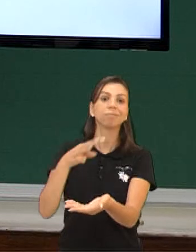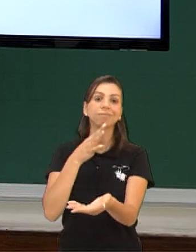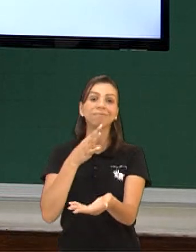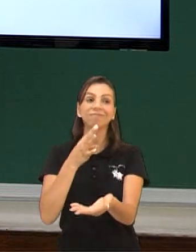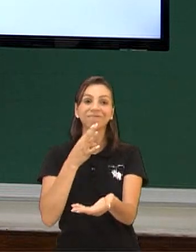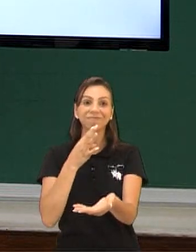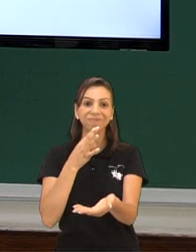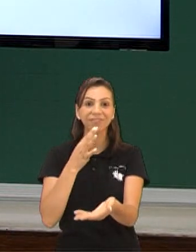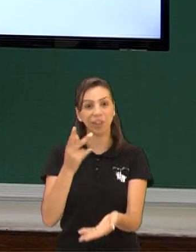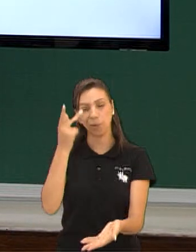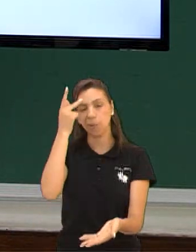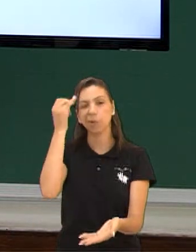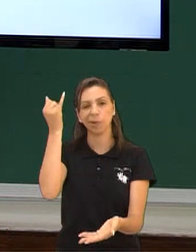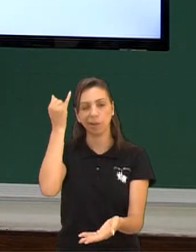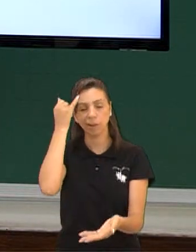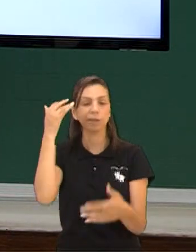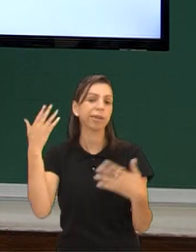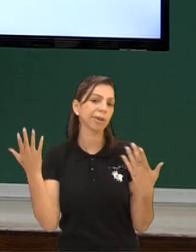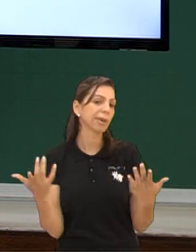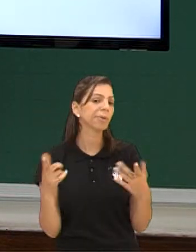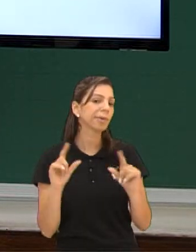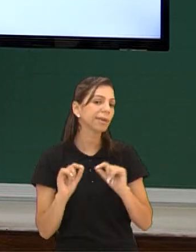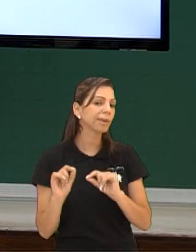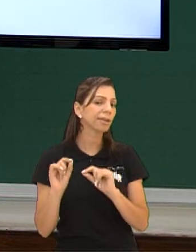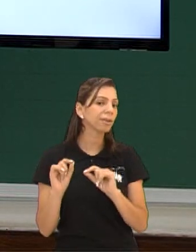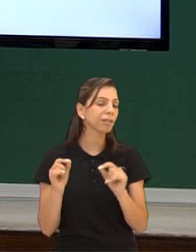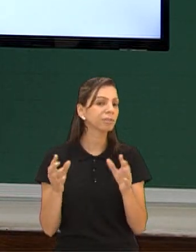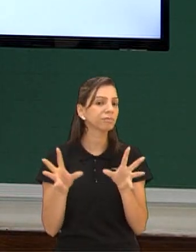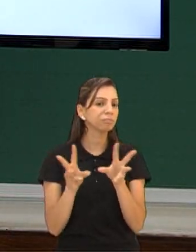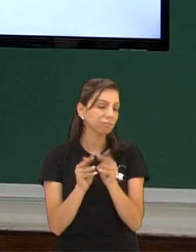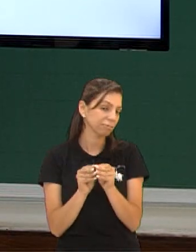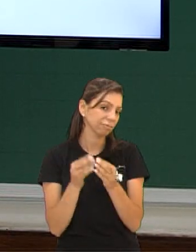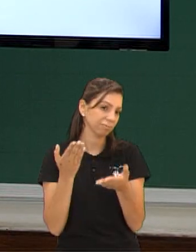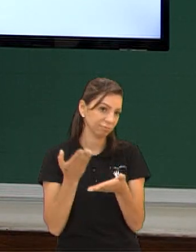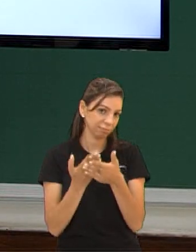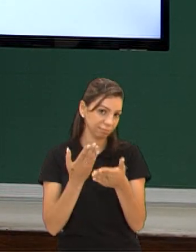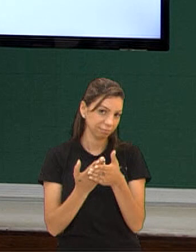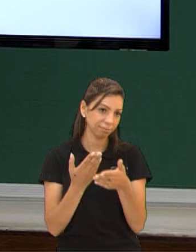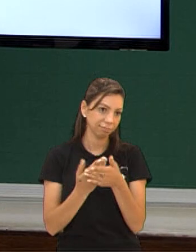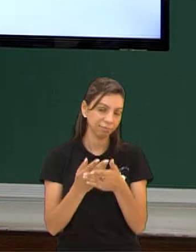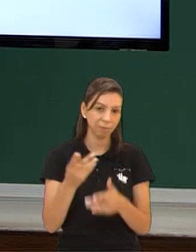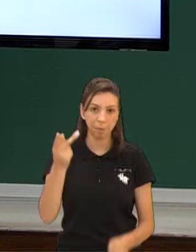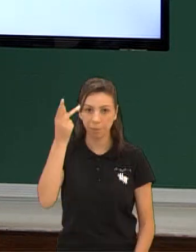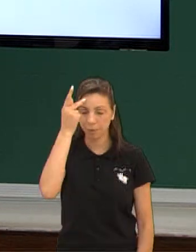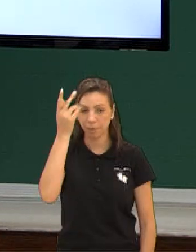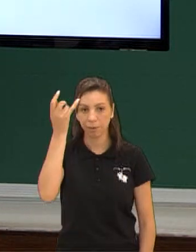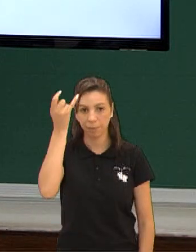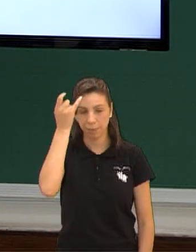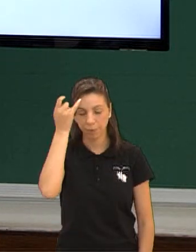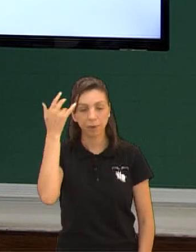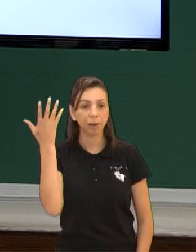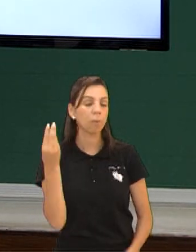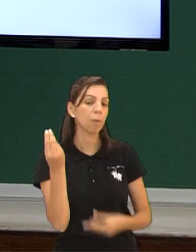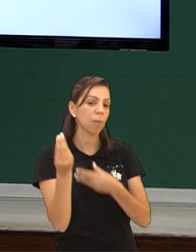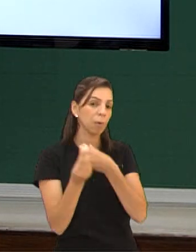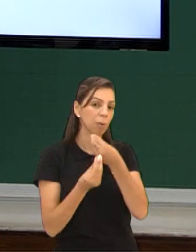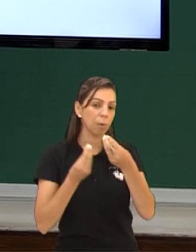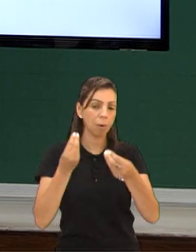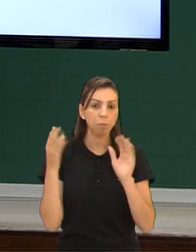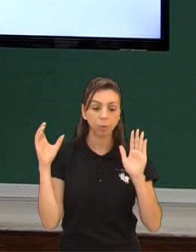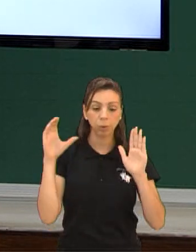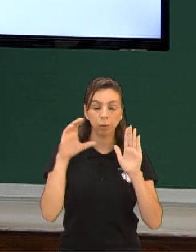Kant. Então, o que nós vimos hoje sobre o Kant, né? Nós vimos aqui, né, a estrutura do seu pensamento, né, as